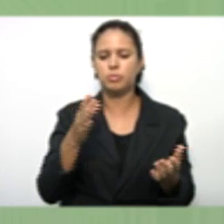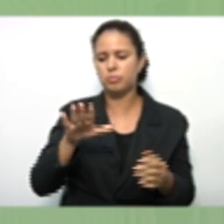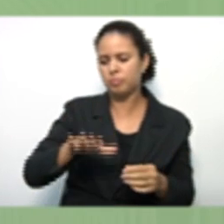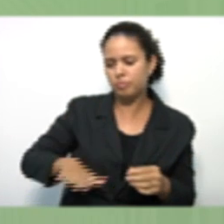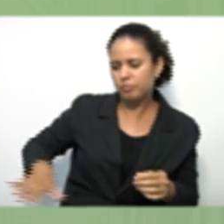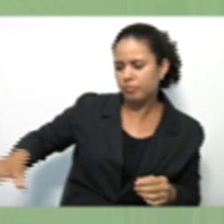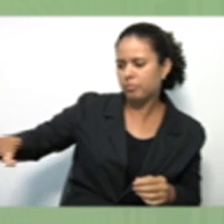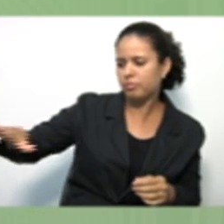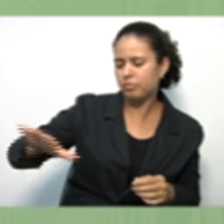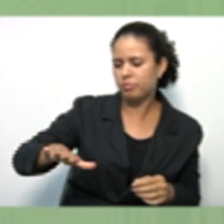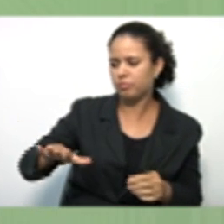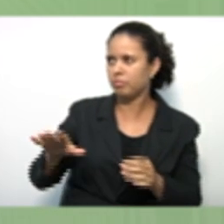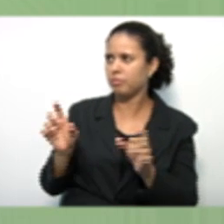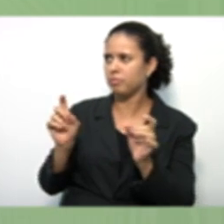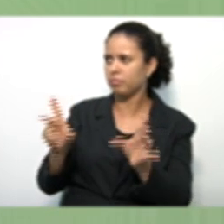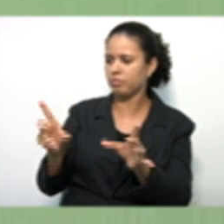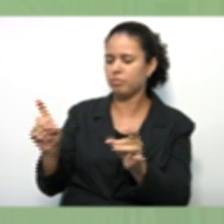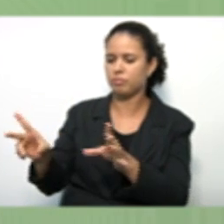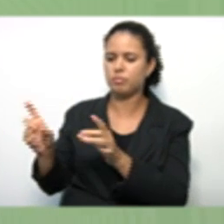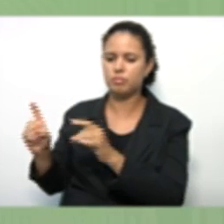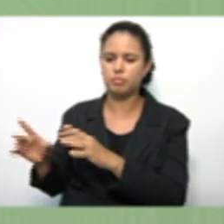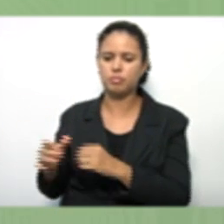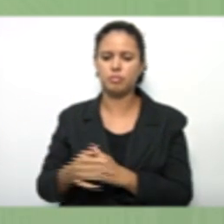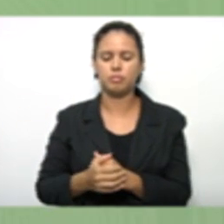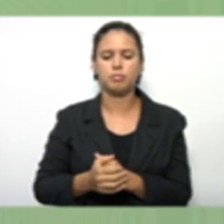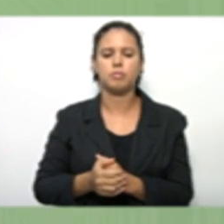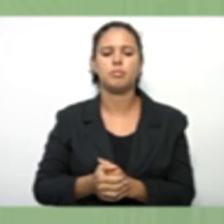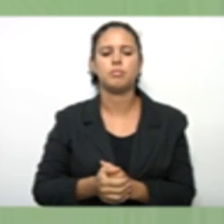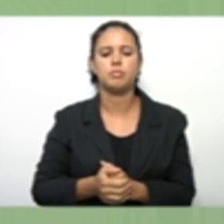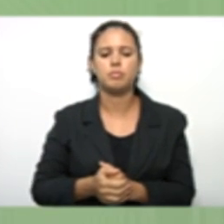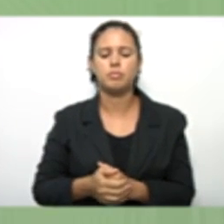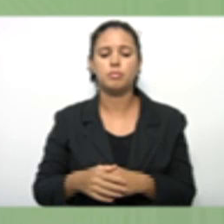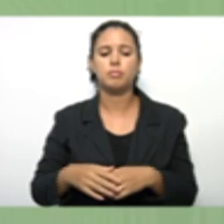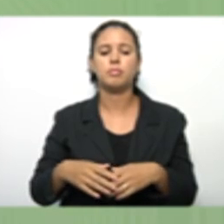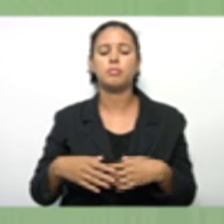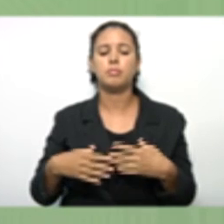vamos lá. Então, professora, mercadoria, vamos lá, o aspecto